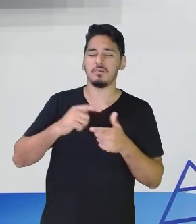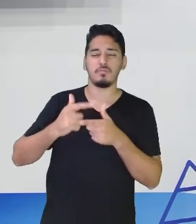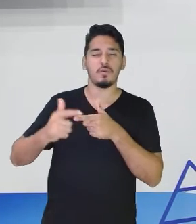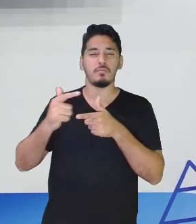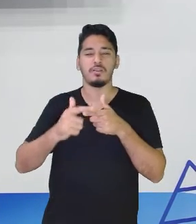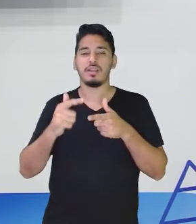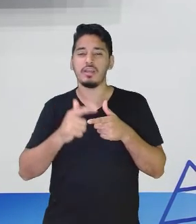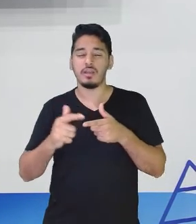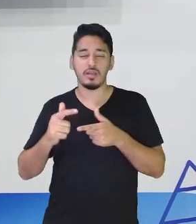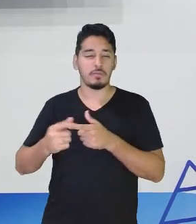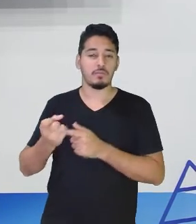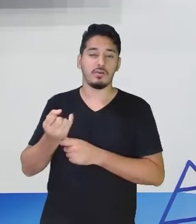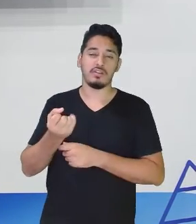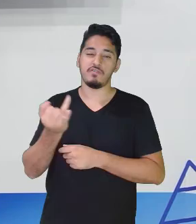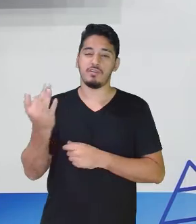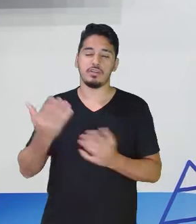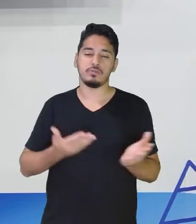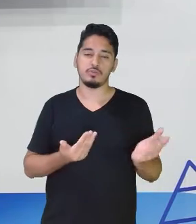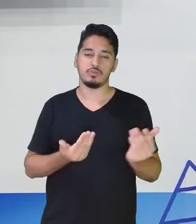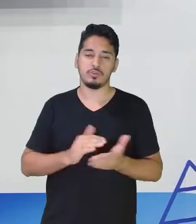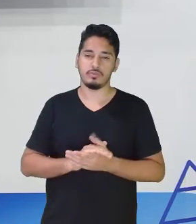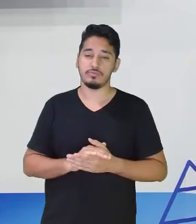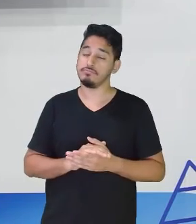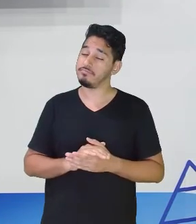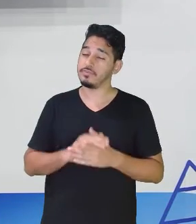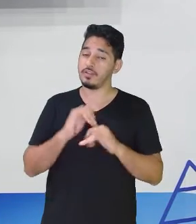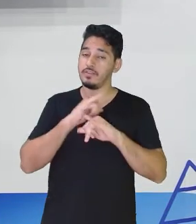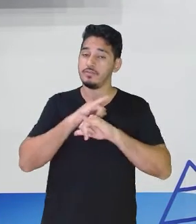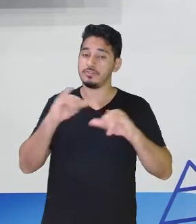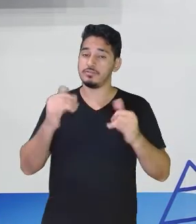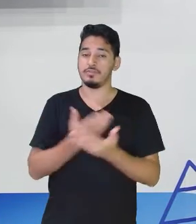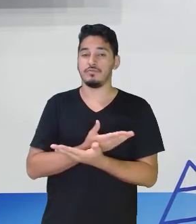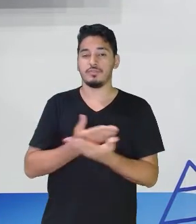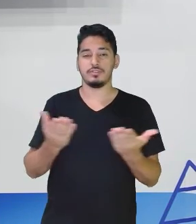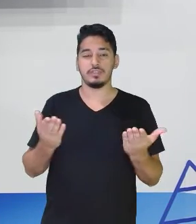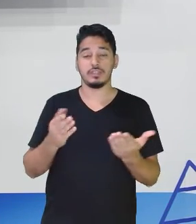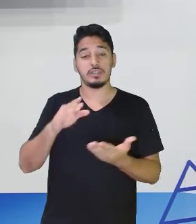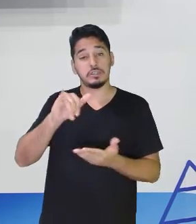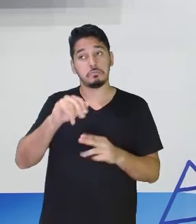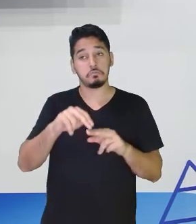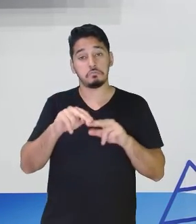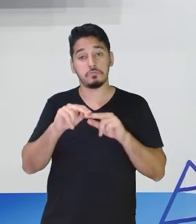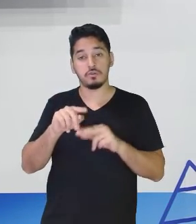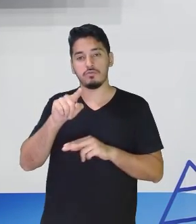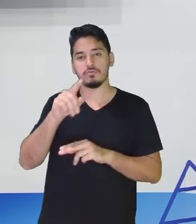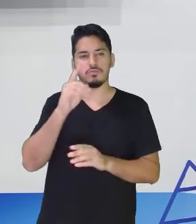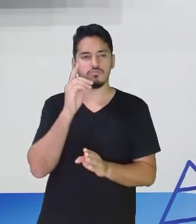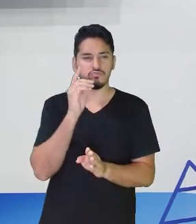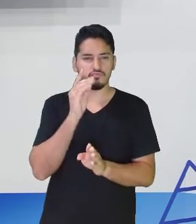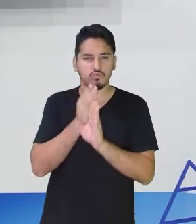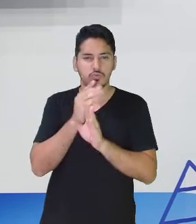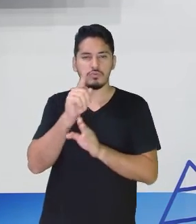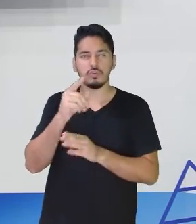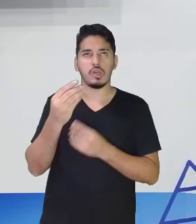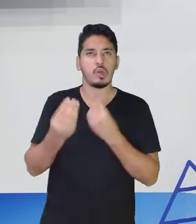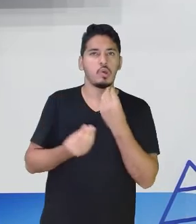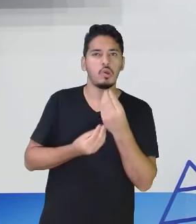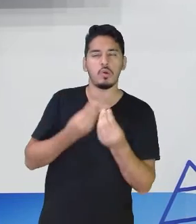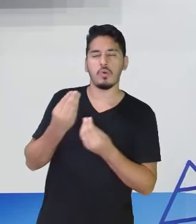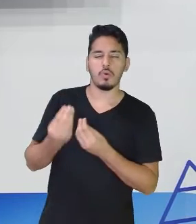para muitos jovens. Então, aí vai o nosso recadinho. E se por acaso você descobriu uma forma,